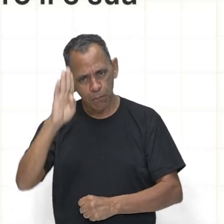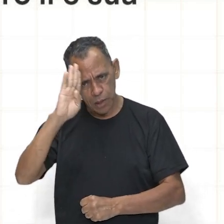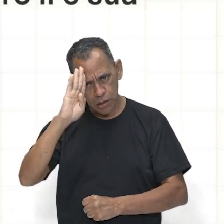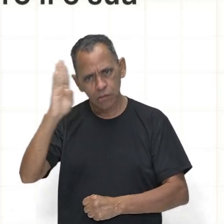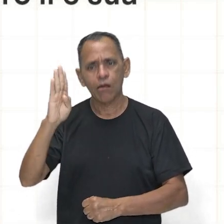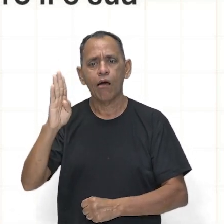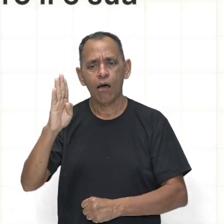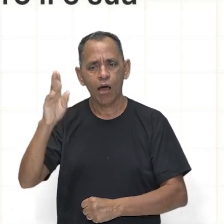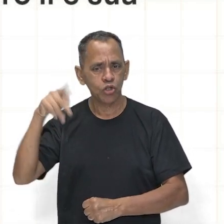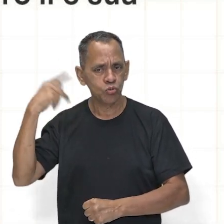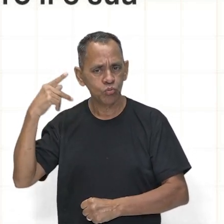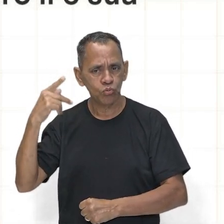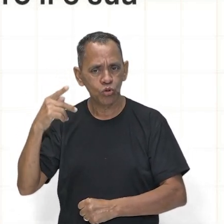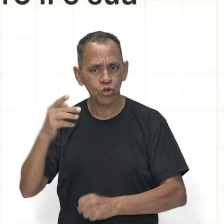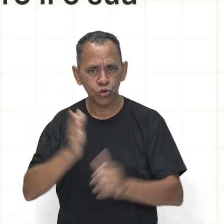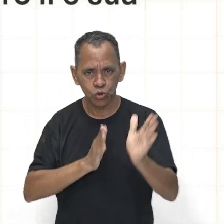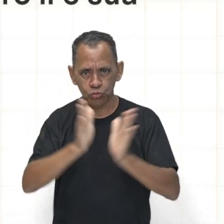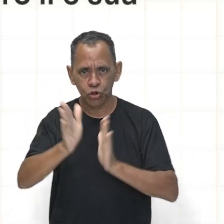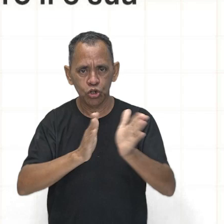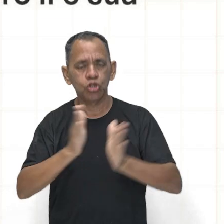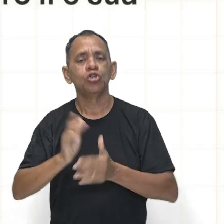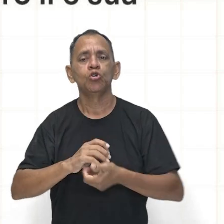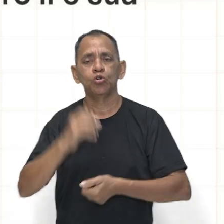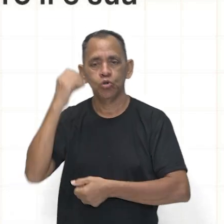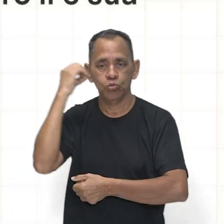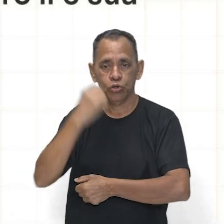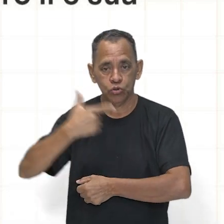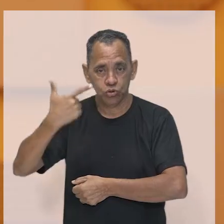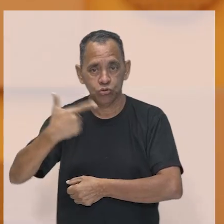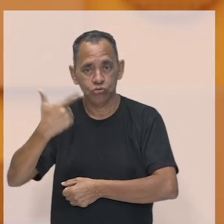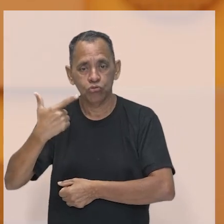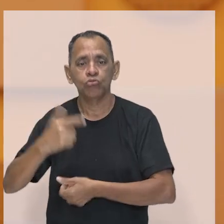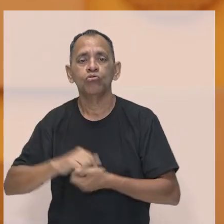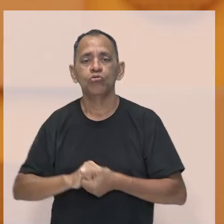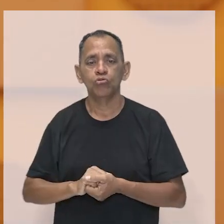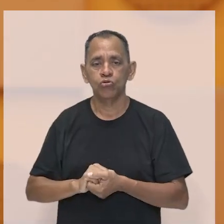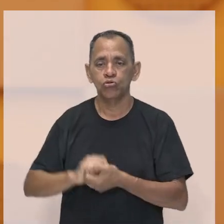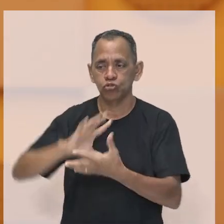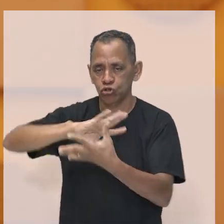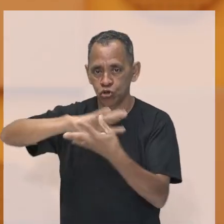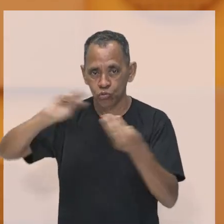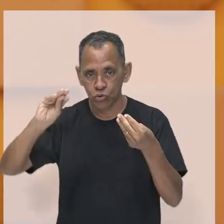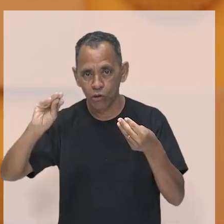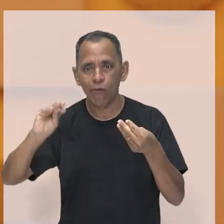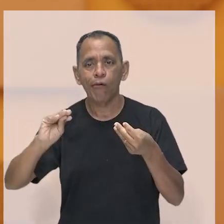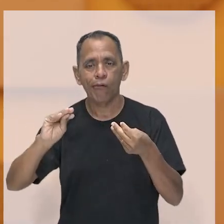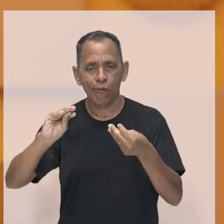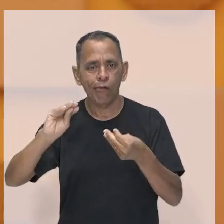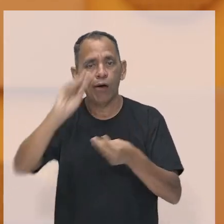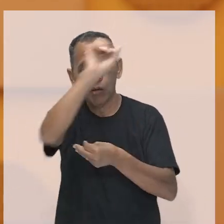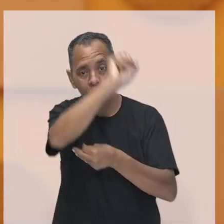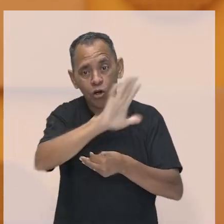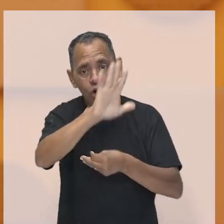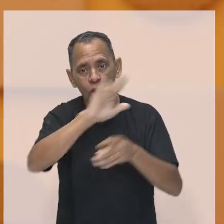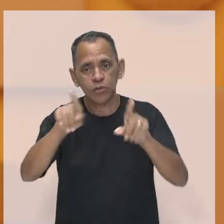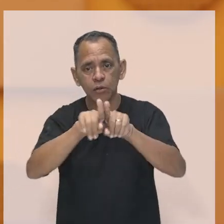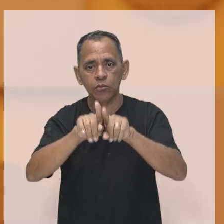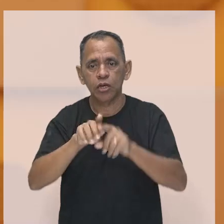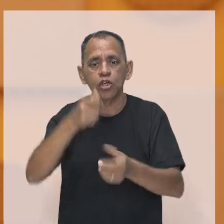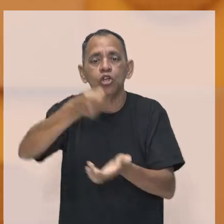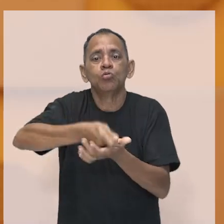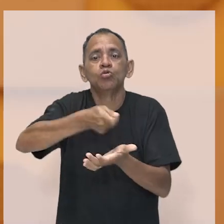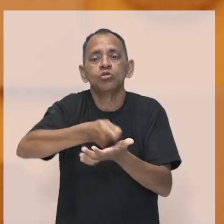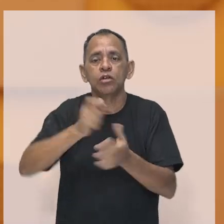ali militar, dos políticos da época, para que Dom Pedro II fosse retirado do poder. E foi colocado ali